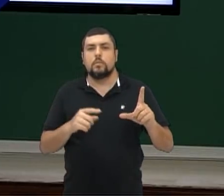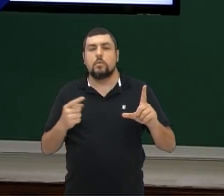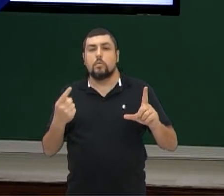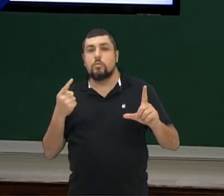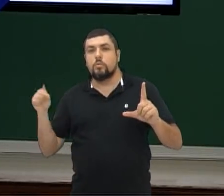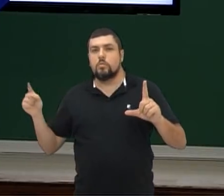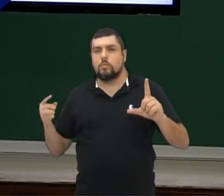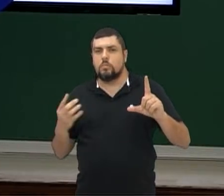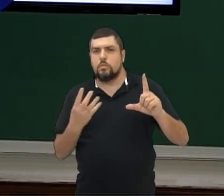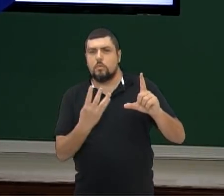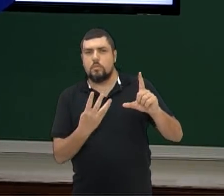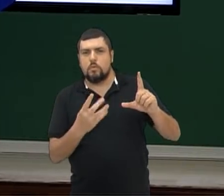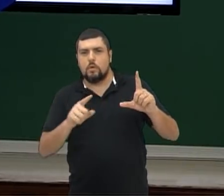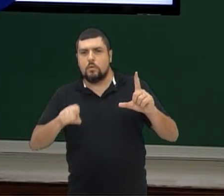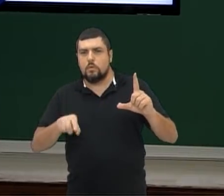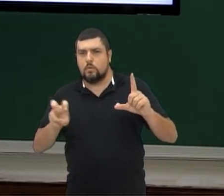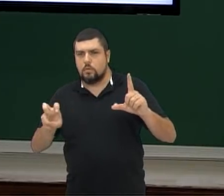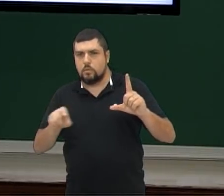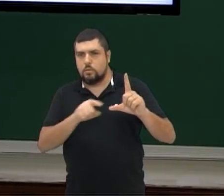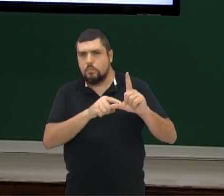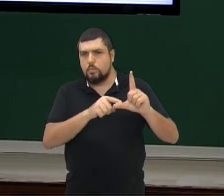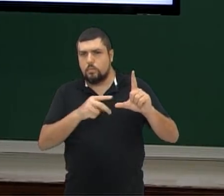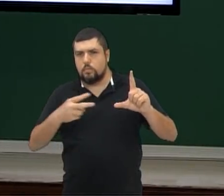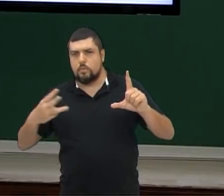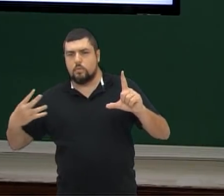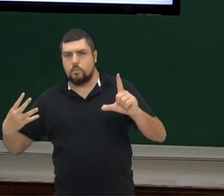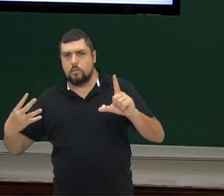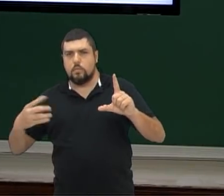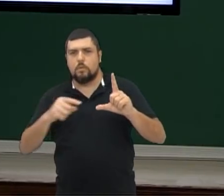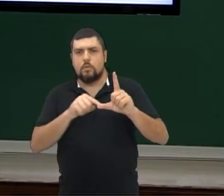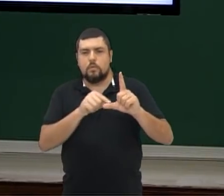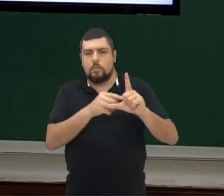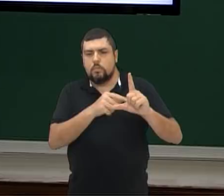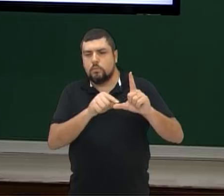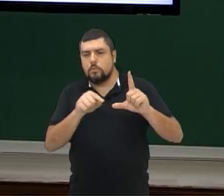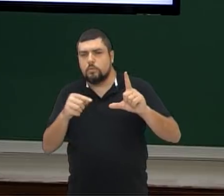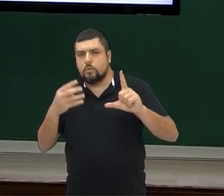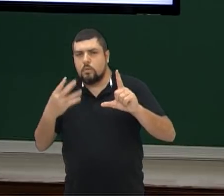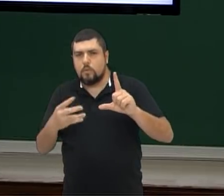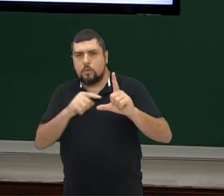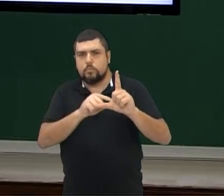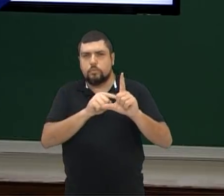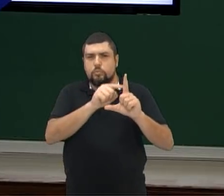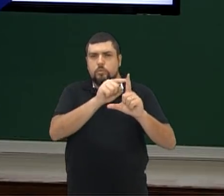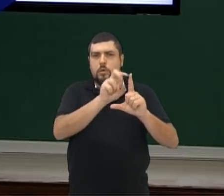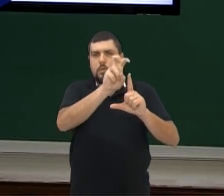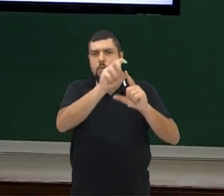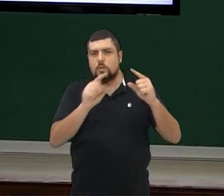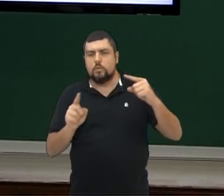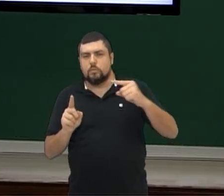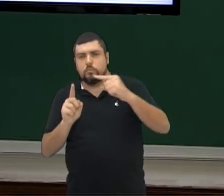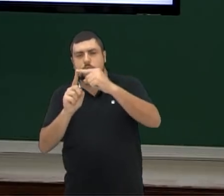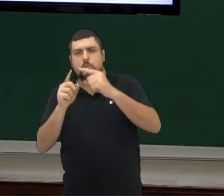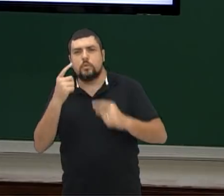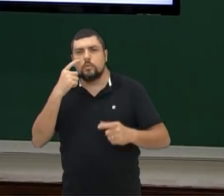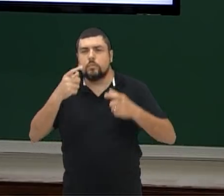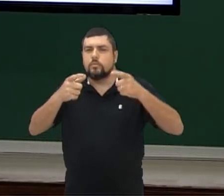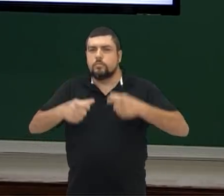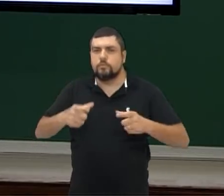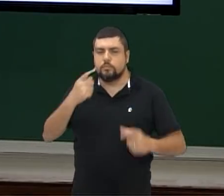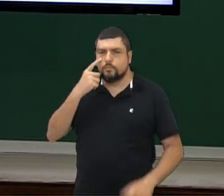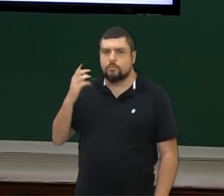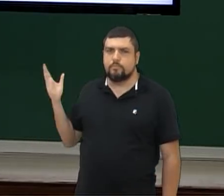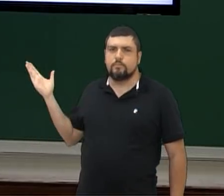5. 1, 2, 3, 4 e 1, 2, 3, 4, 5, 5. Então, 4 e